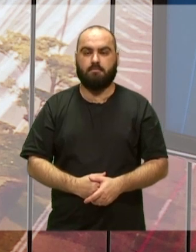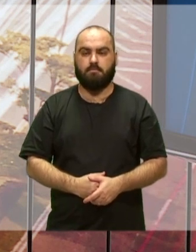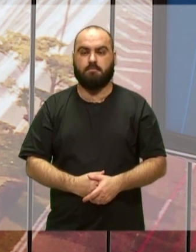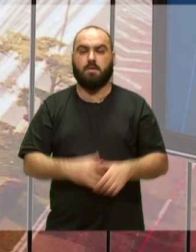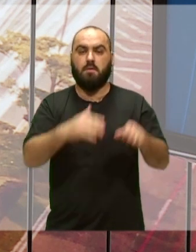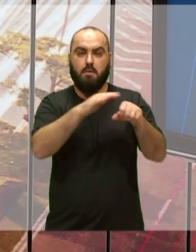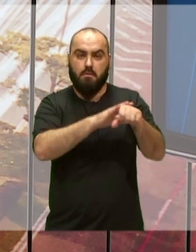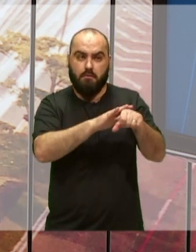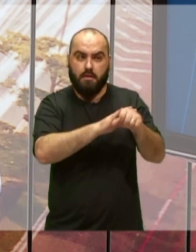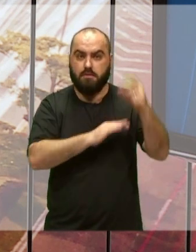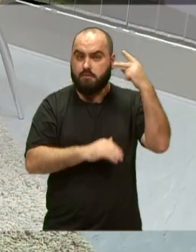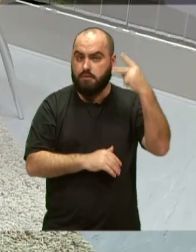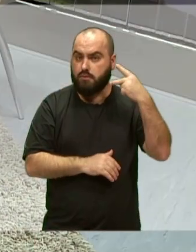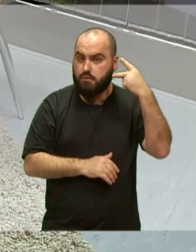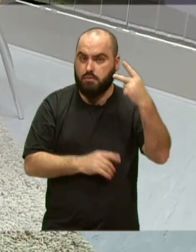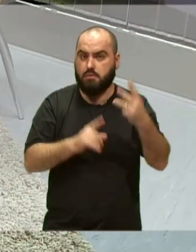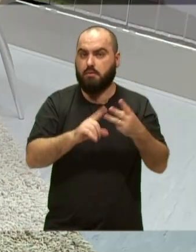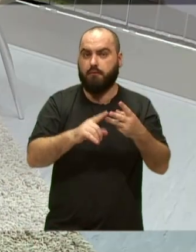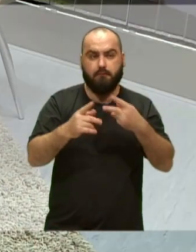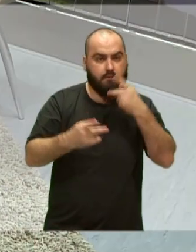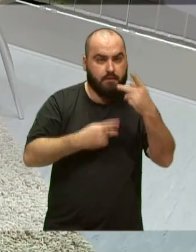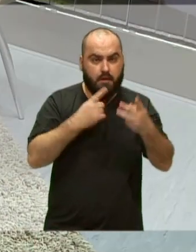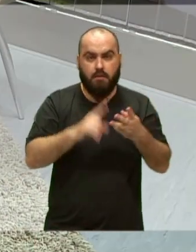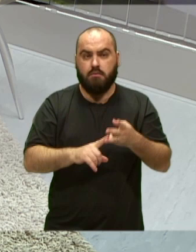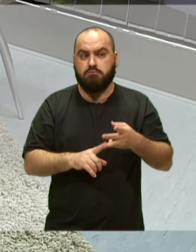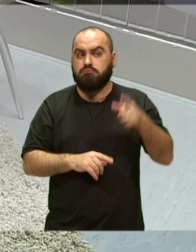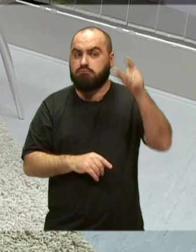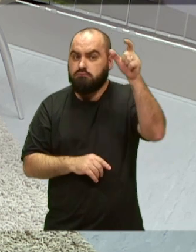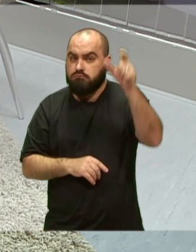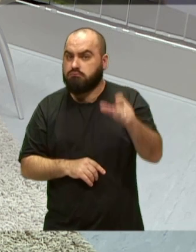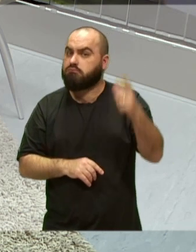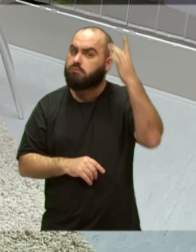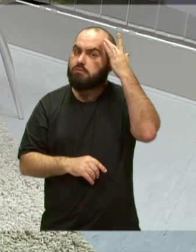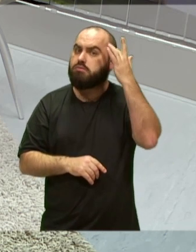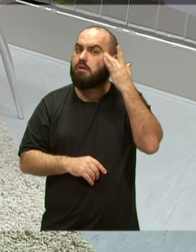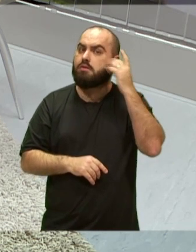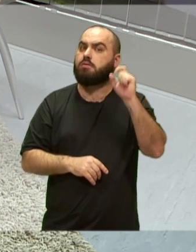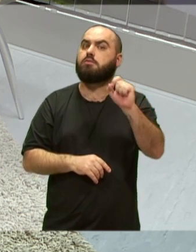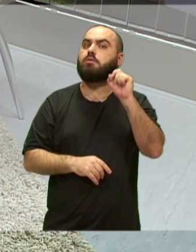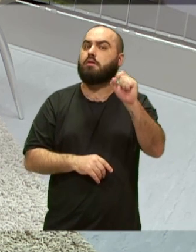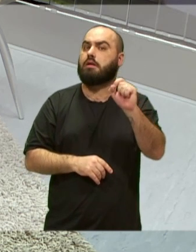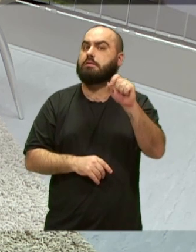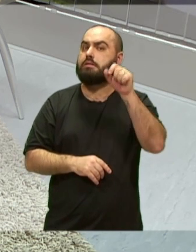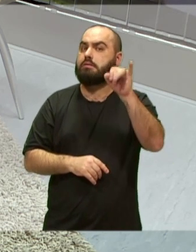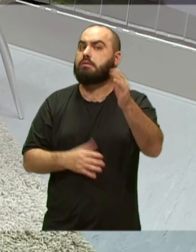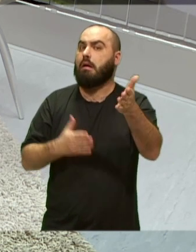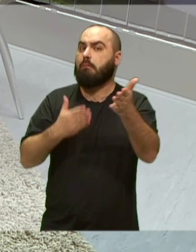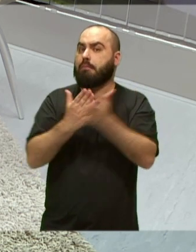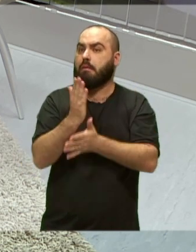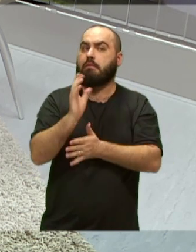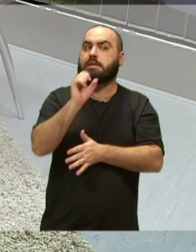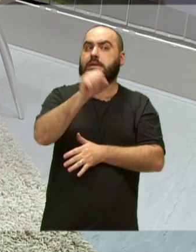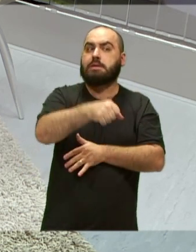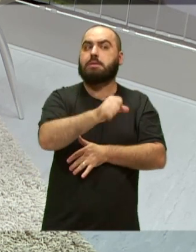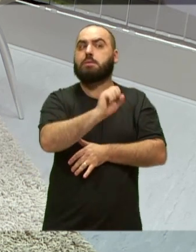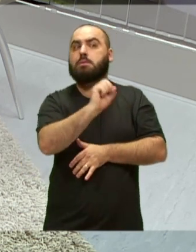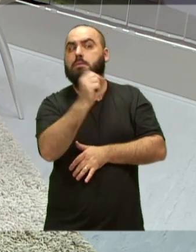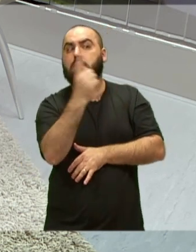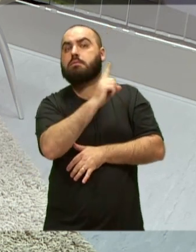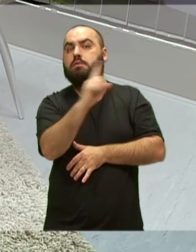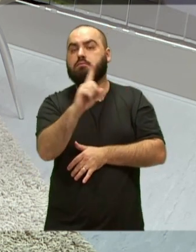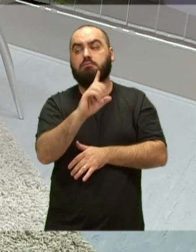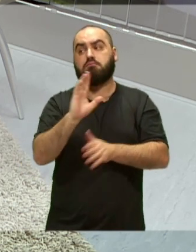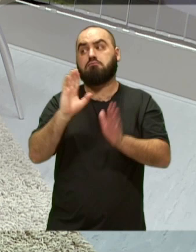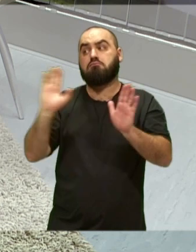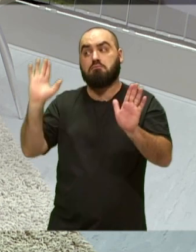vereadores aqui aqui na Câmara qual a sua expectativa para o desfecho da aprovação ou não desse projeto aqui a minha expectativa é a